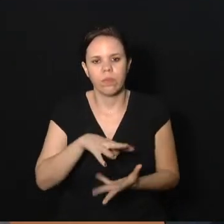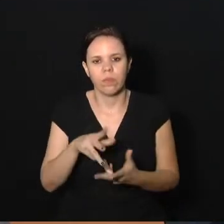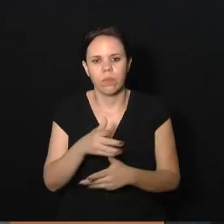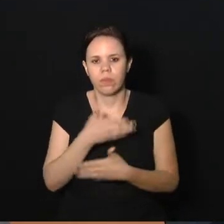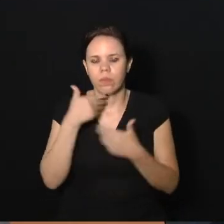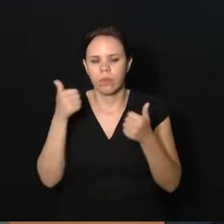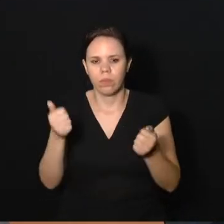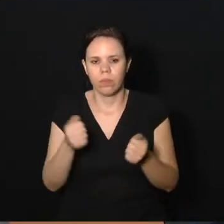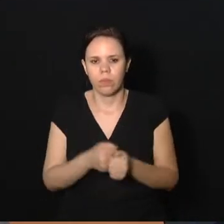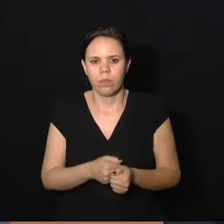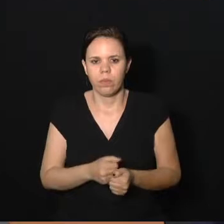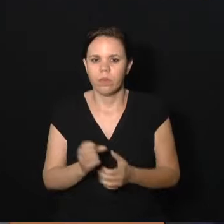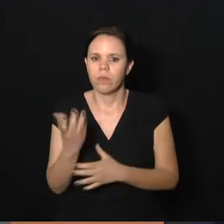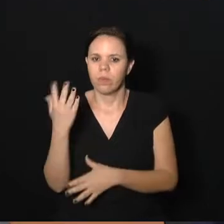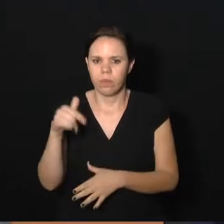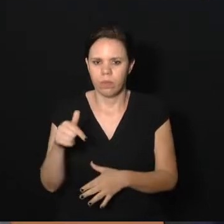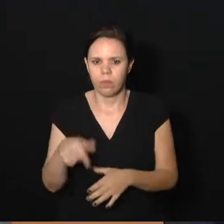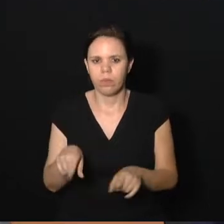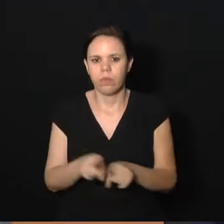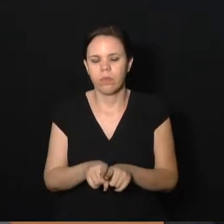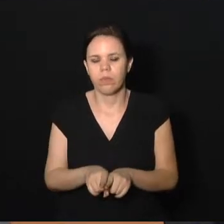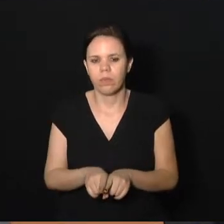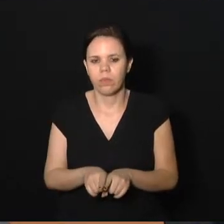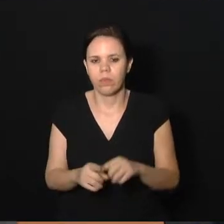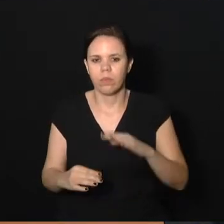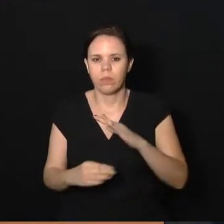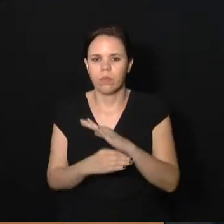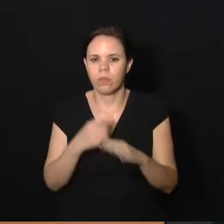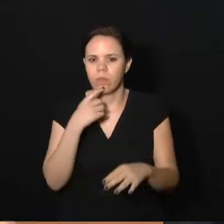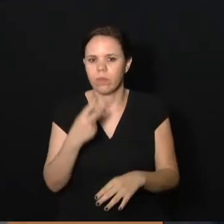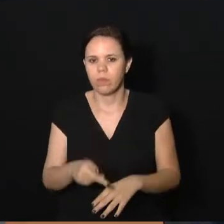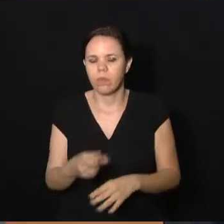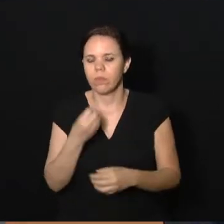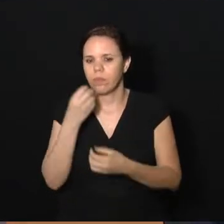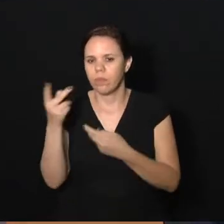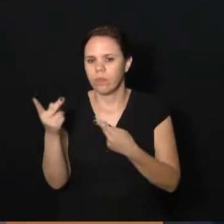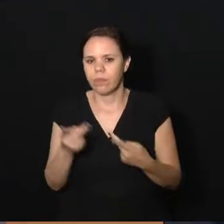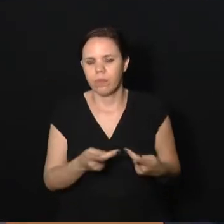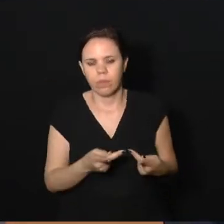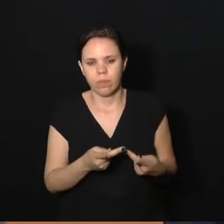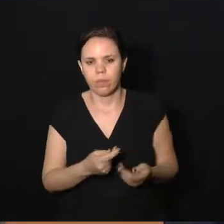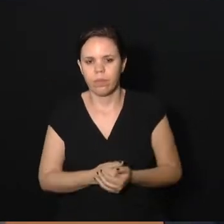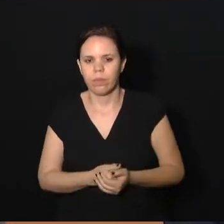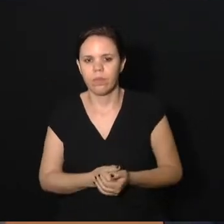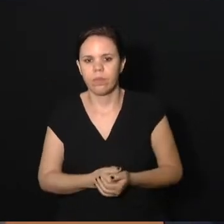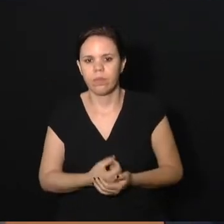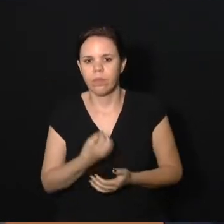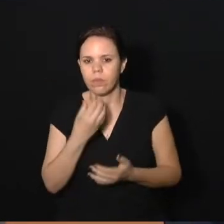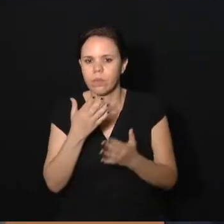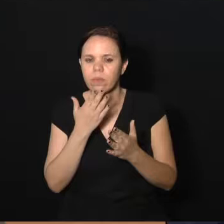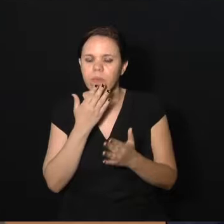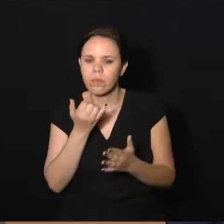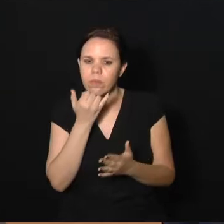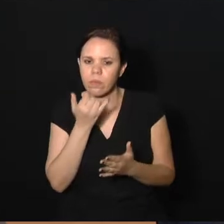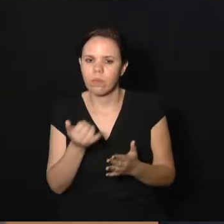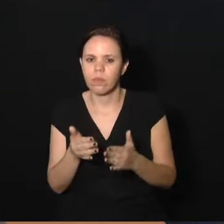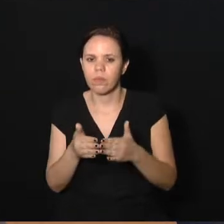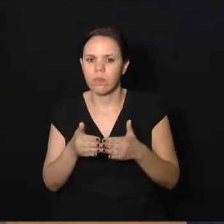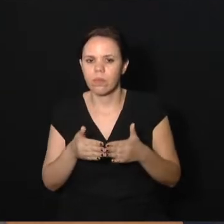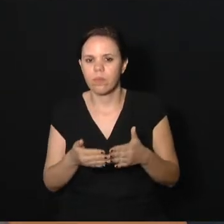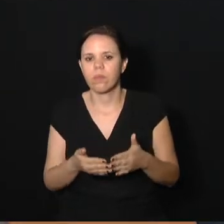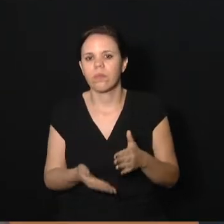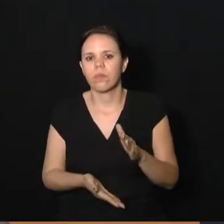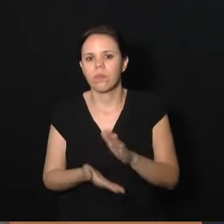planeta melhor, e ele acontece aqui também na Câmara Municipal de Campinas. Sejam muito bem-vindas. Eu só vou pedir licença, presidente, você já sabe, eu